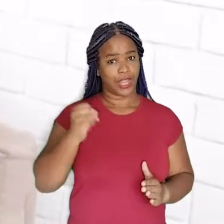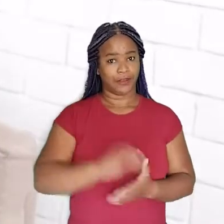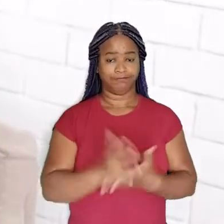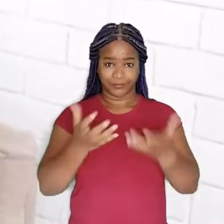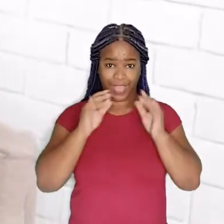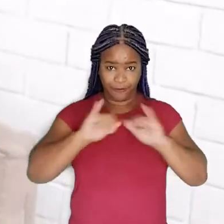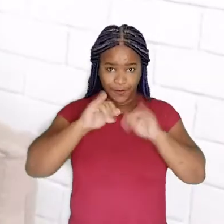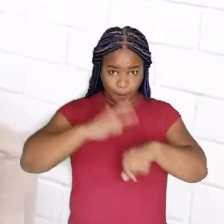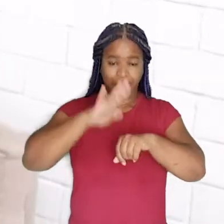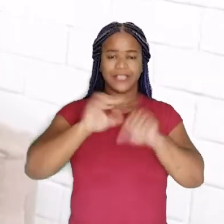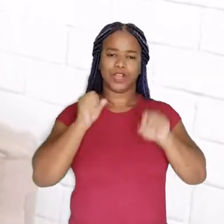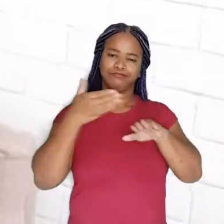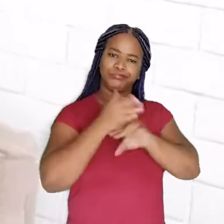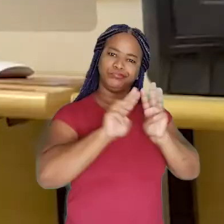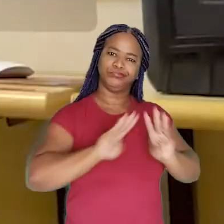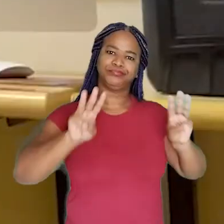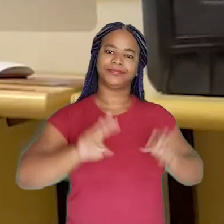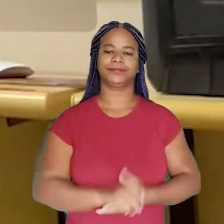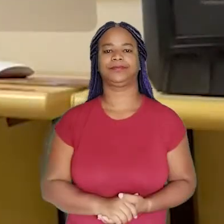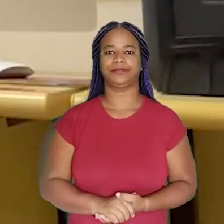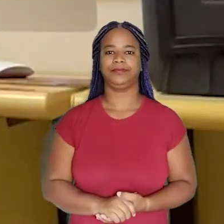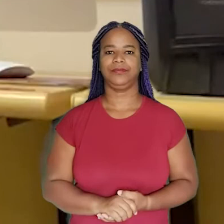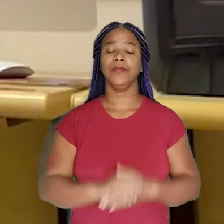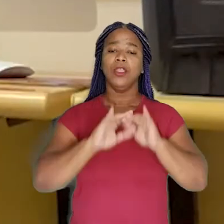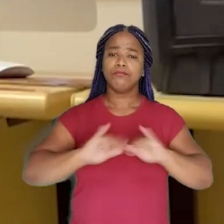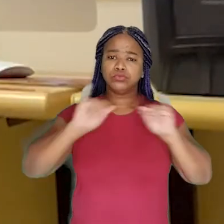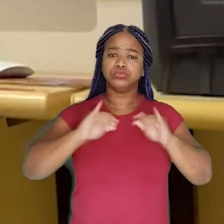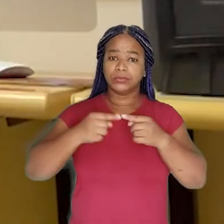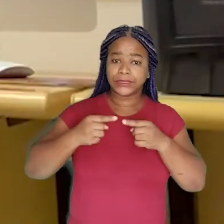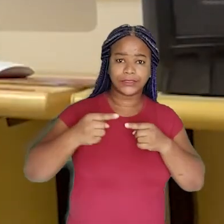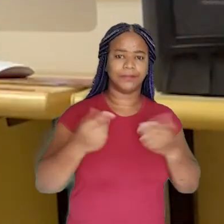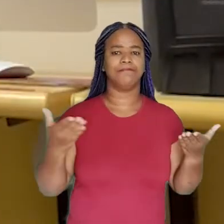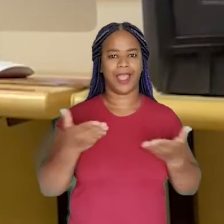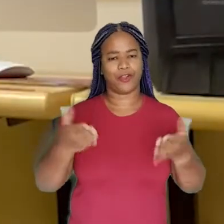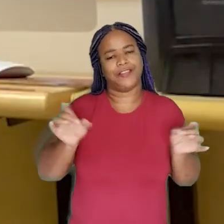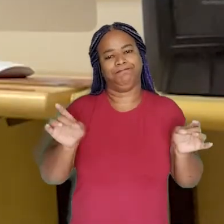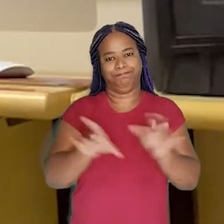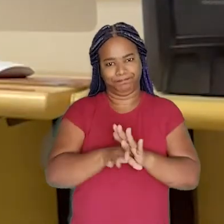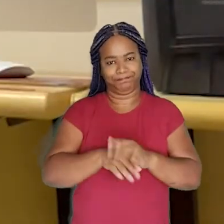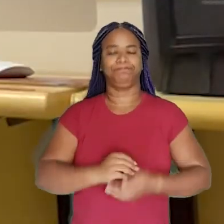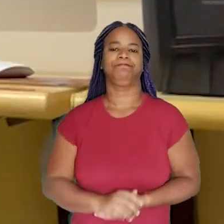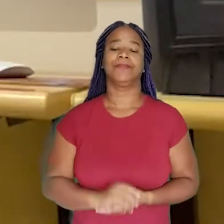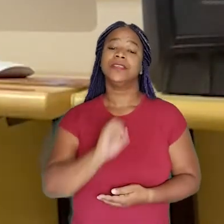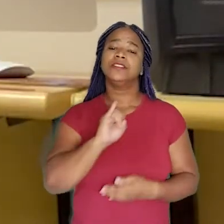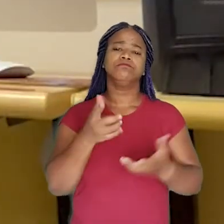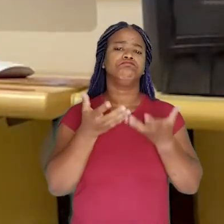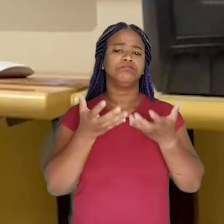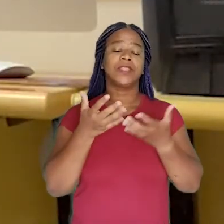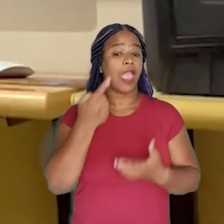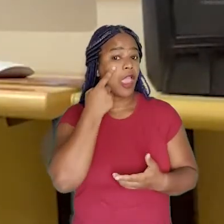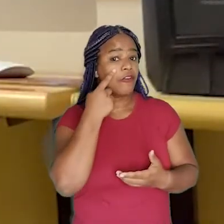mais detalhes, acesse o nosso portal de notícias. E o boletim de notícias dessa semana está chegando ao fim. Se você